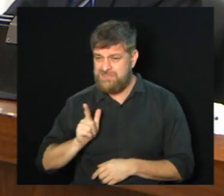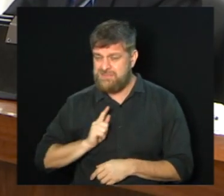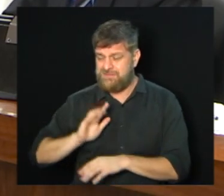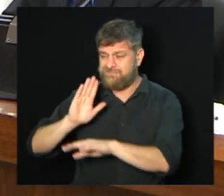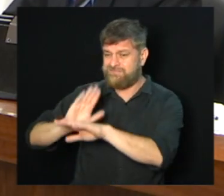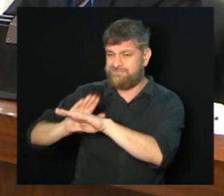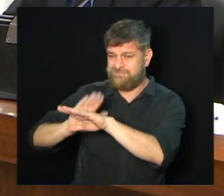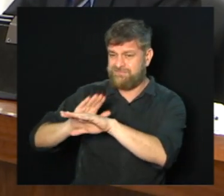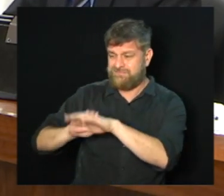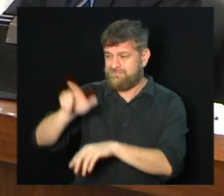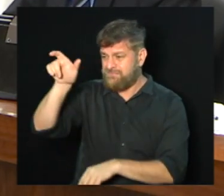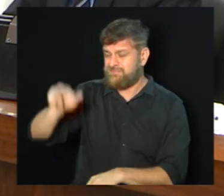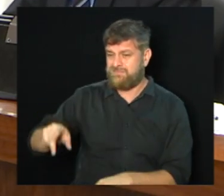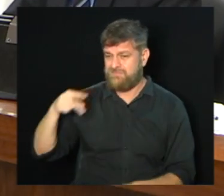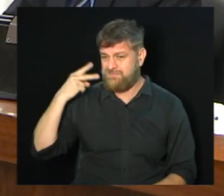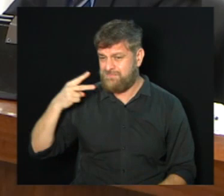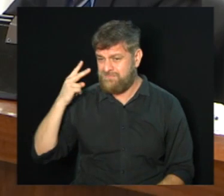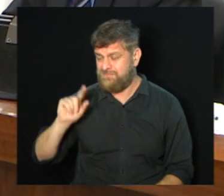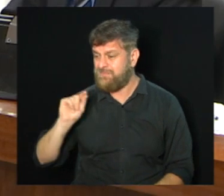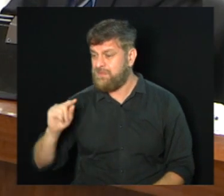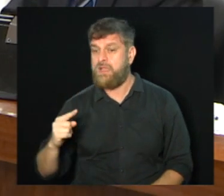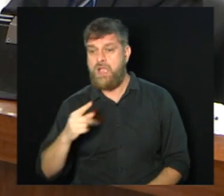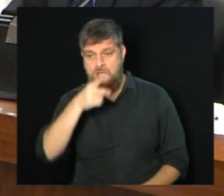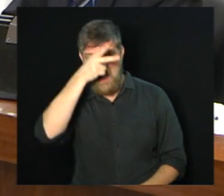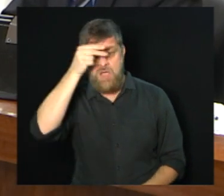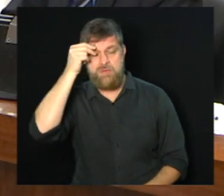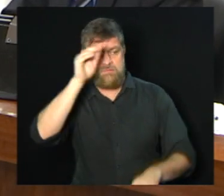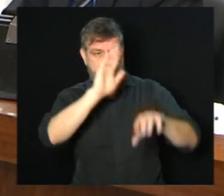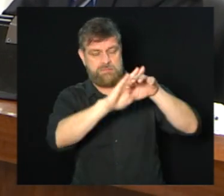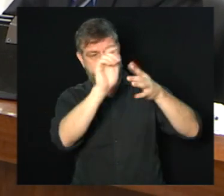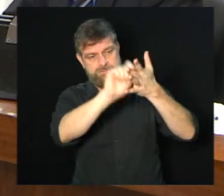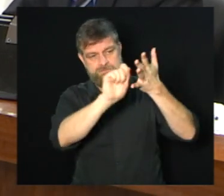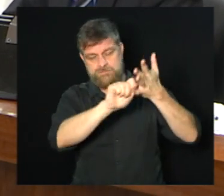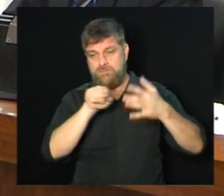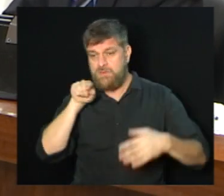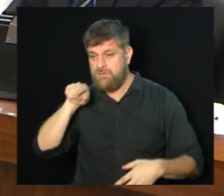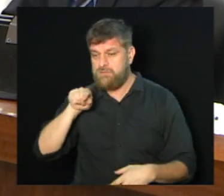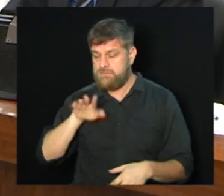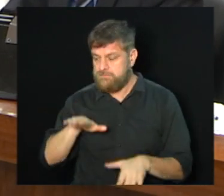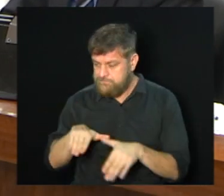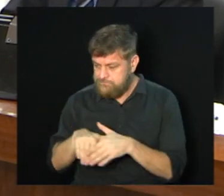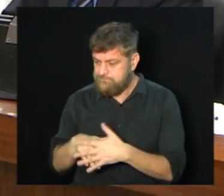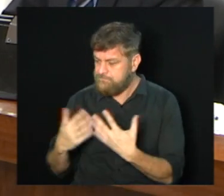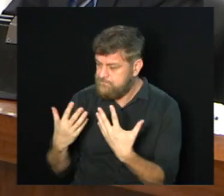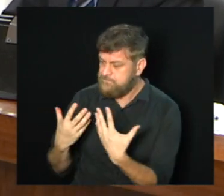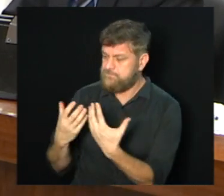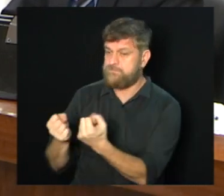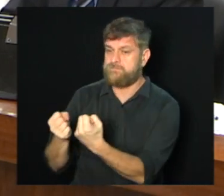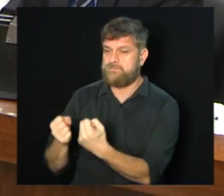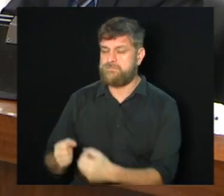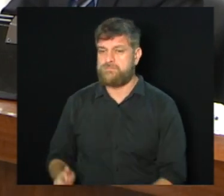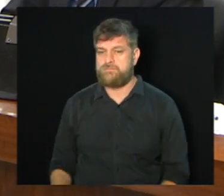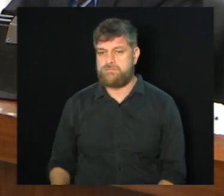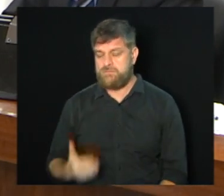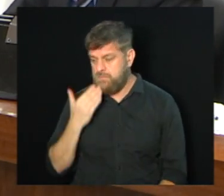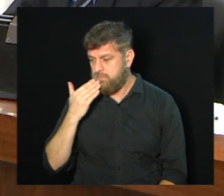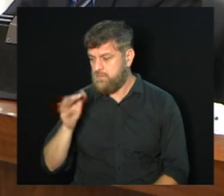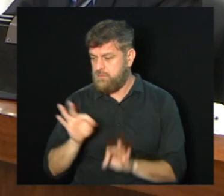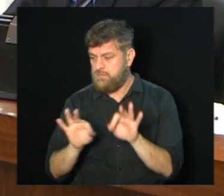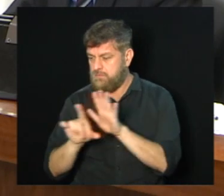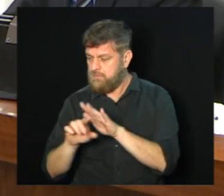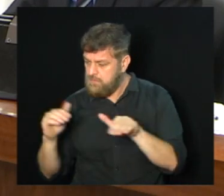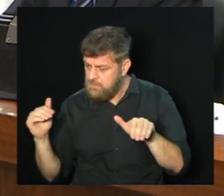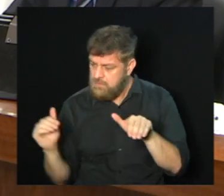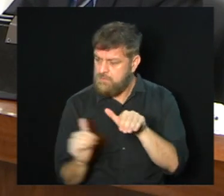relação a autoria do projeto, e Vossa Excelência ouve por bem e pela magnitude, pediu o arquivamento,